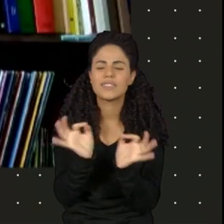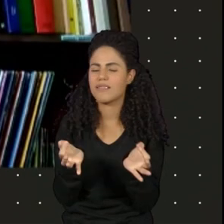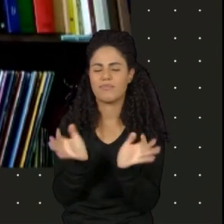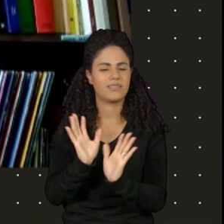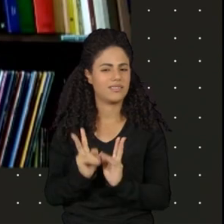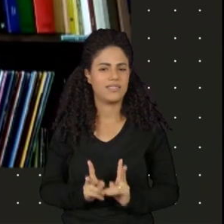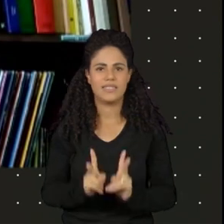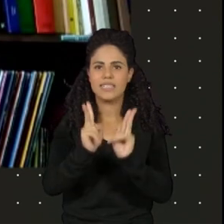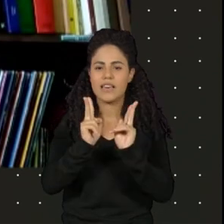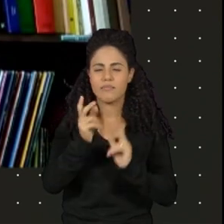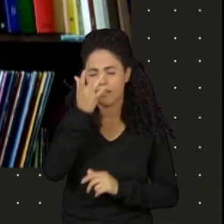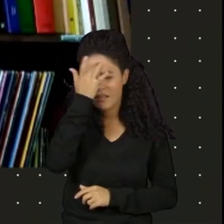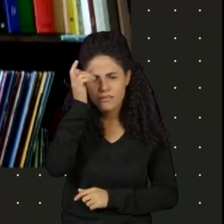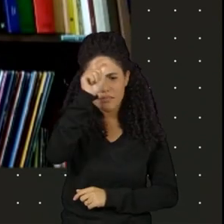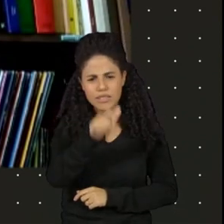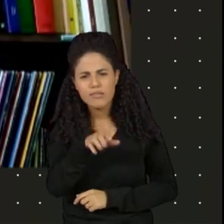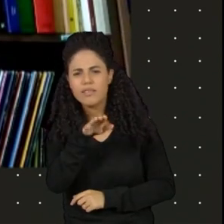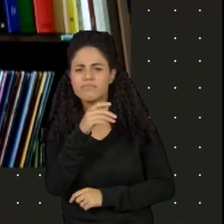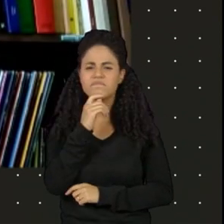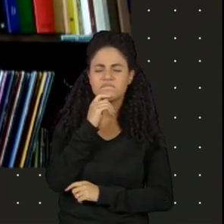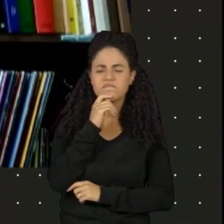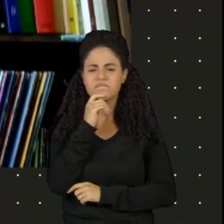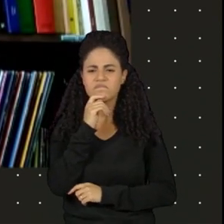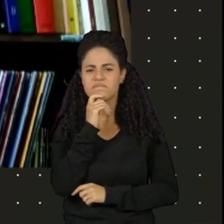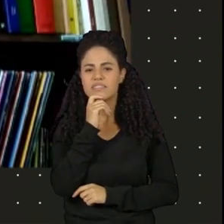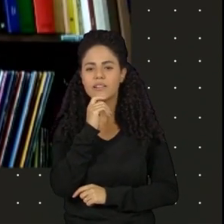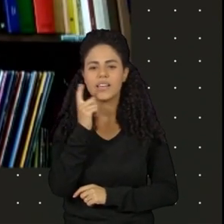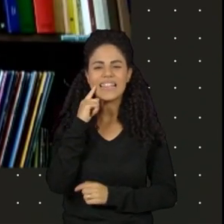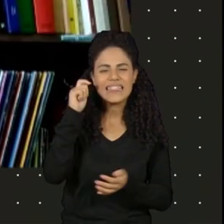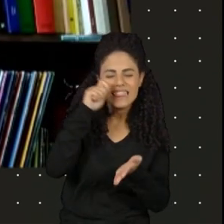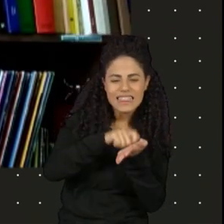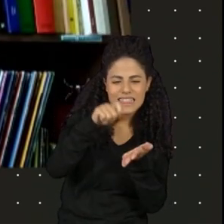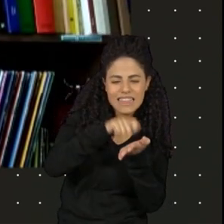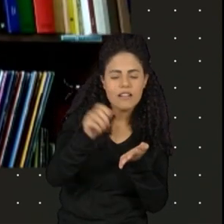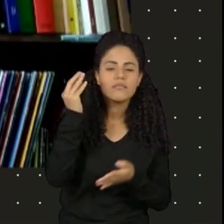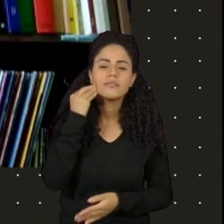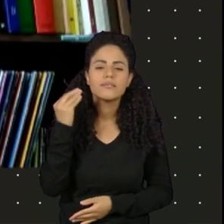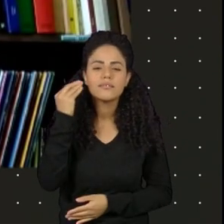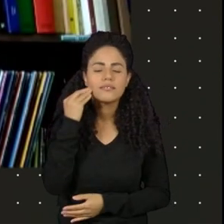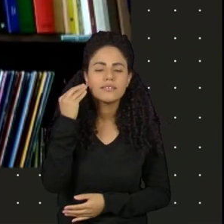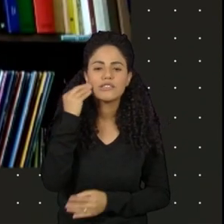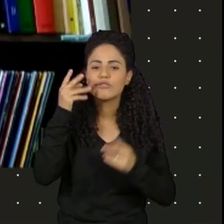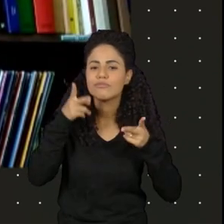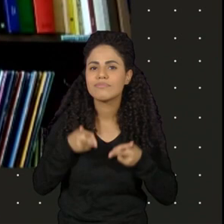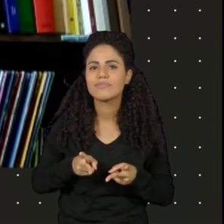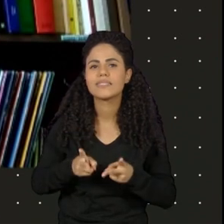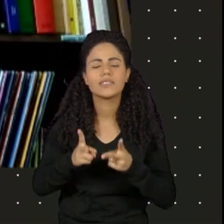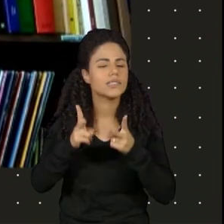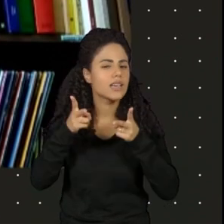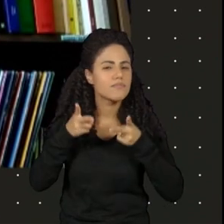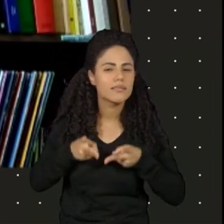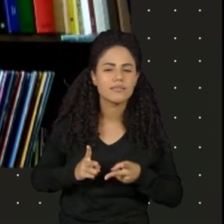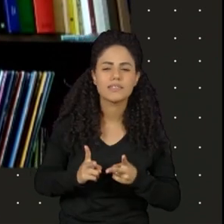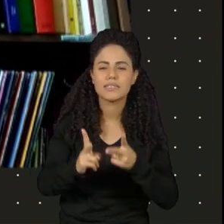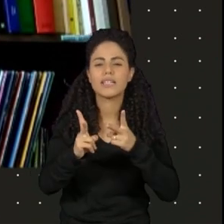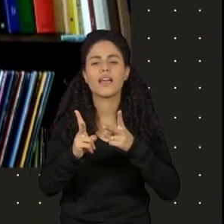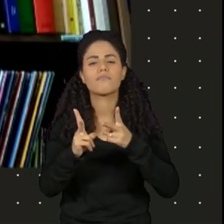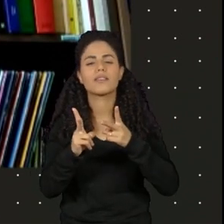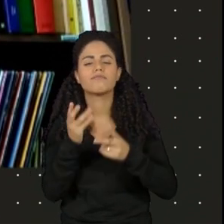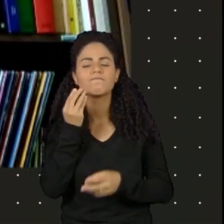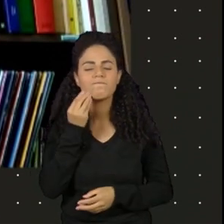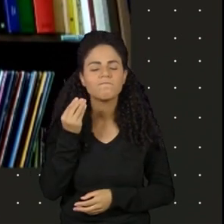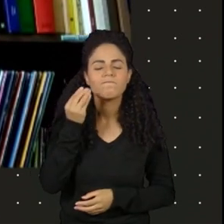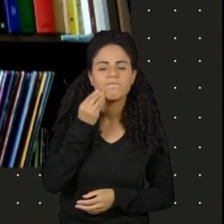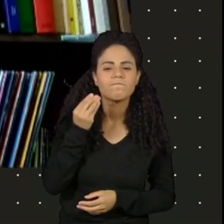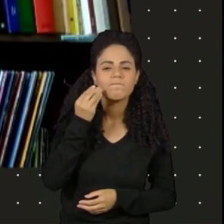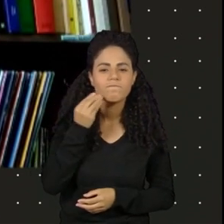que perdedor é aquele que fez tantas concessões se vendeu tanto que não